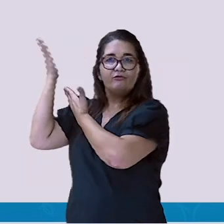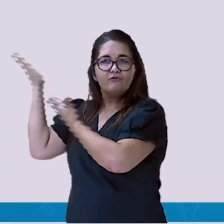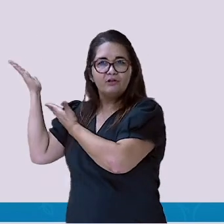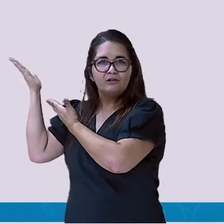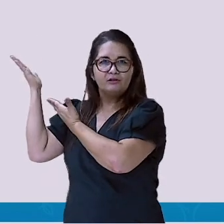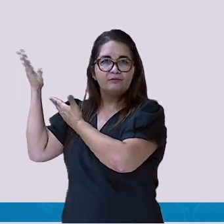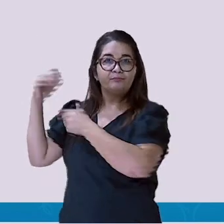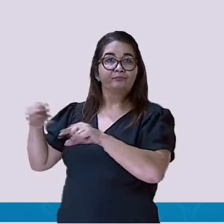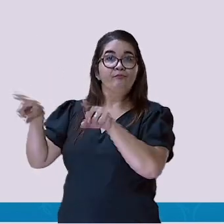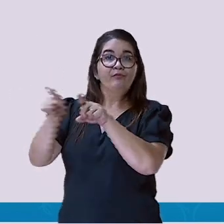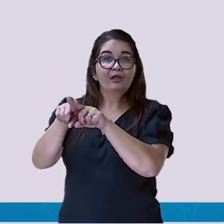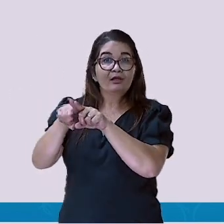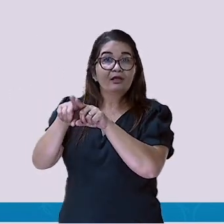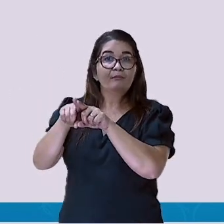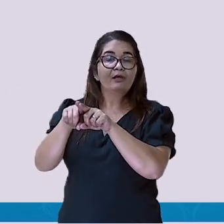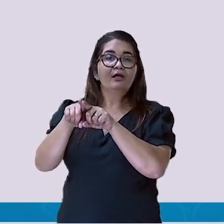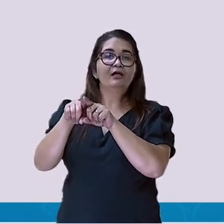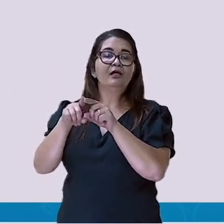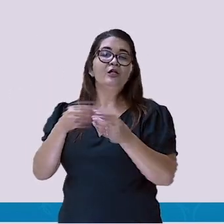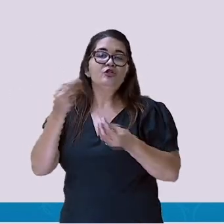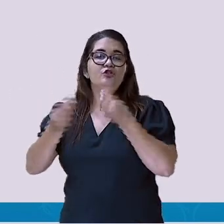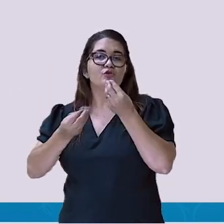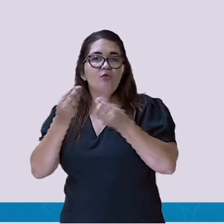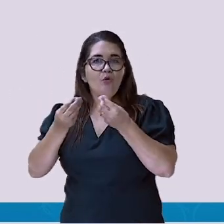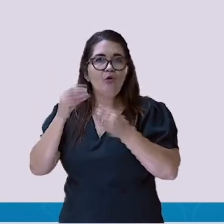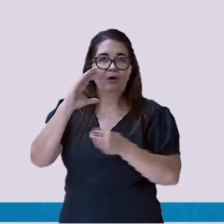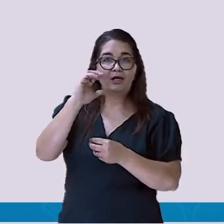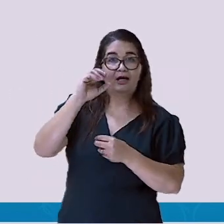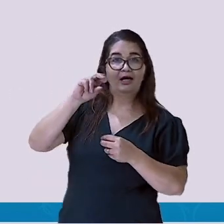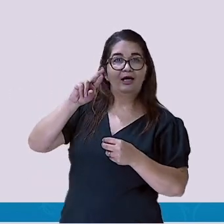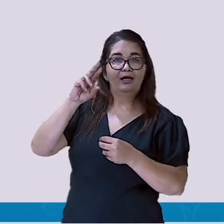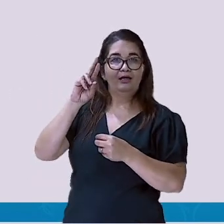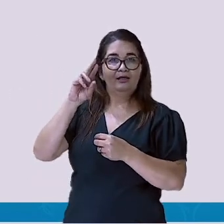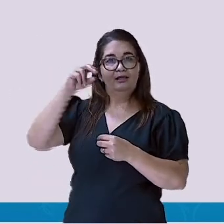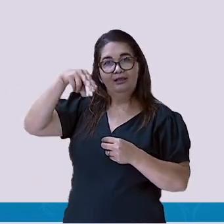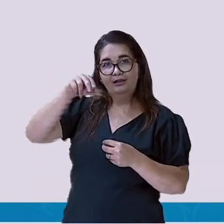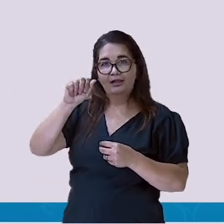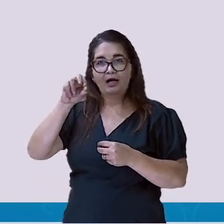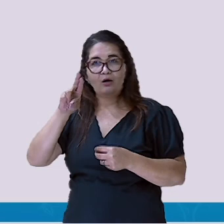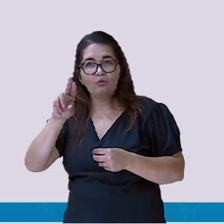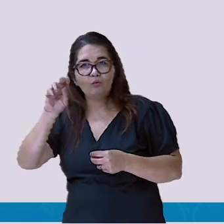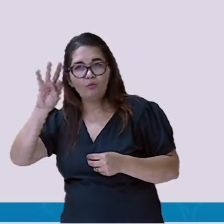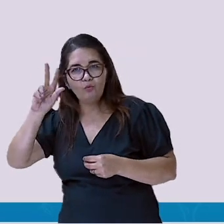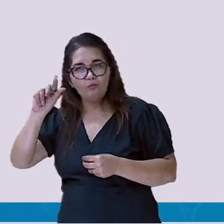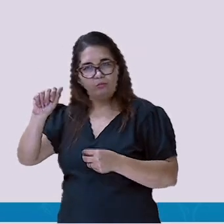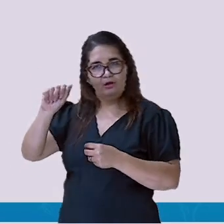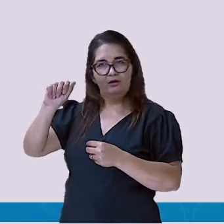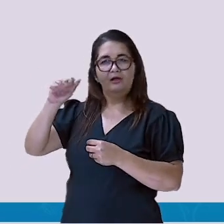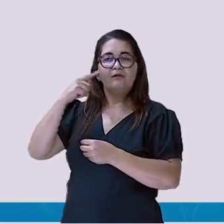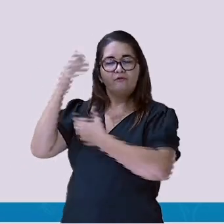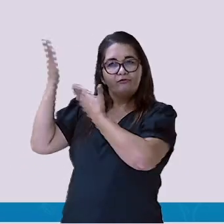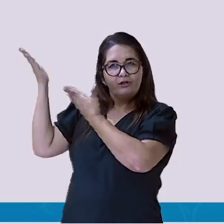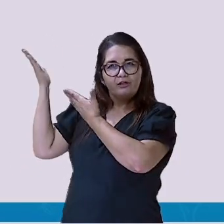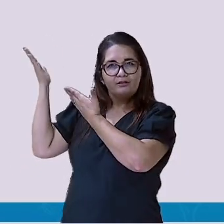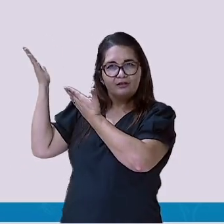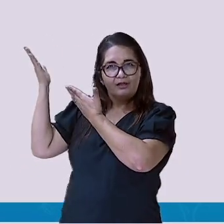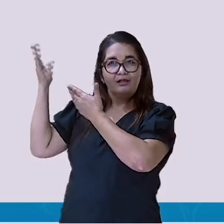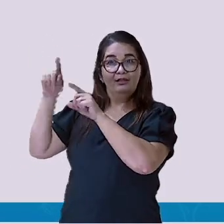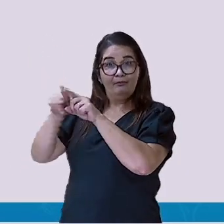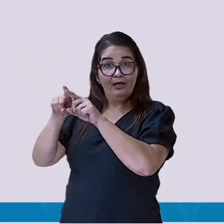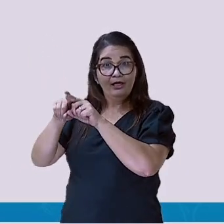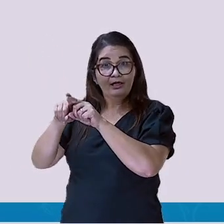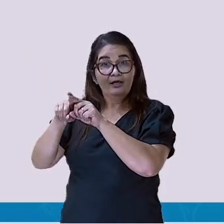ela tem essa propriedade de as pessoas retiram da mata e transformam em uma cera que é